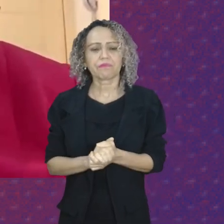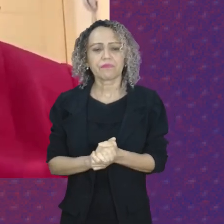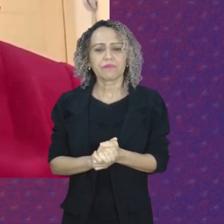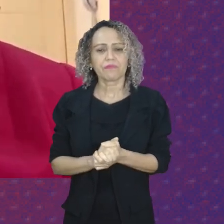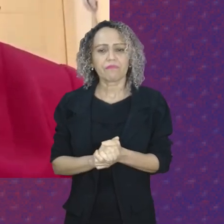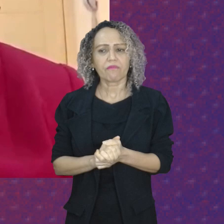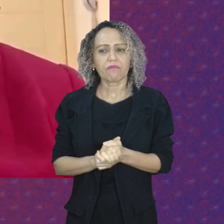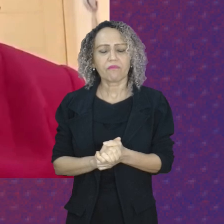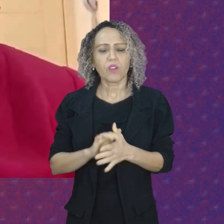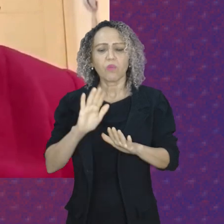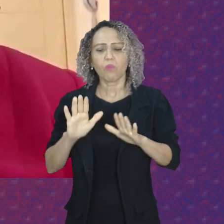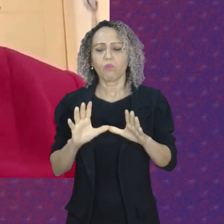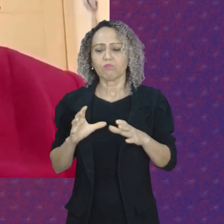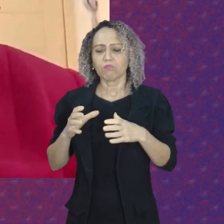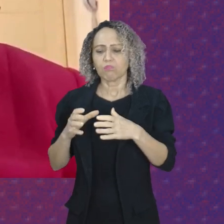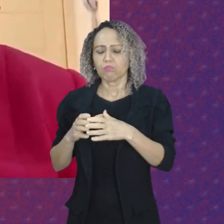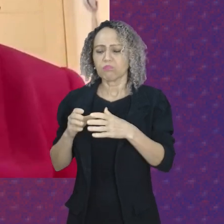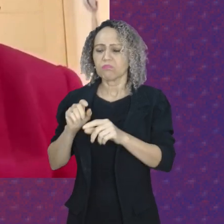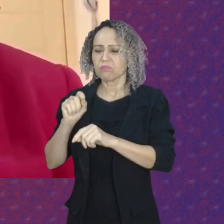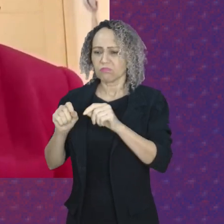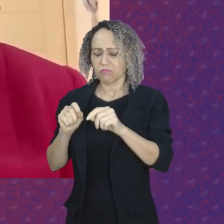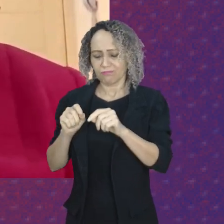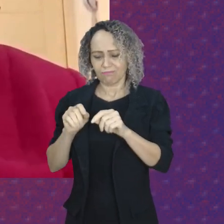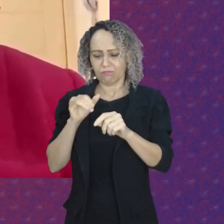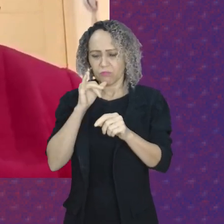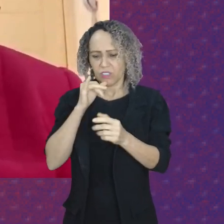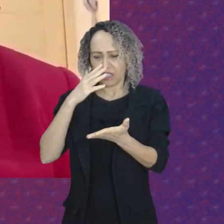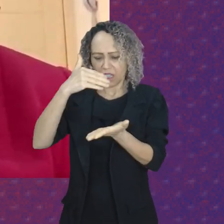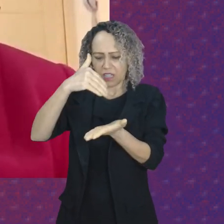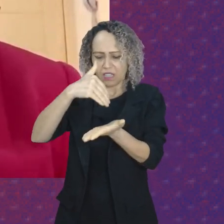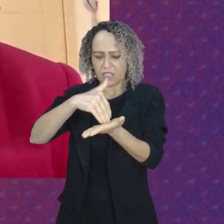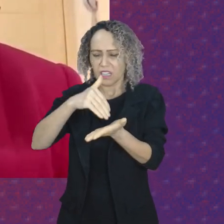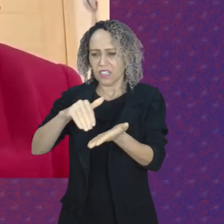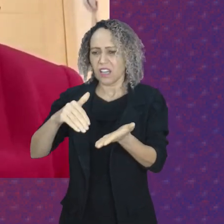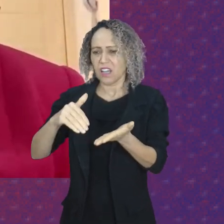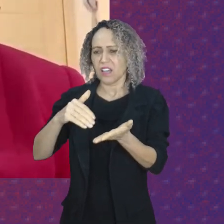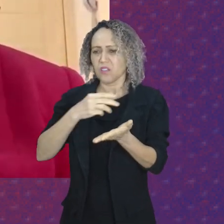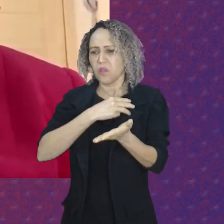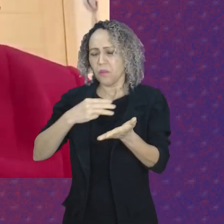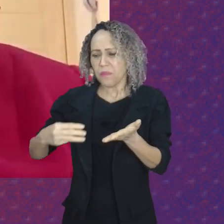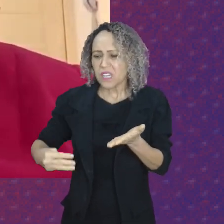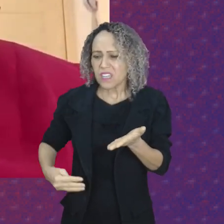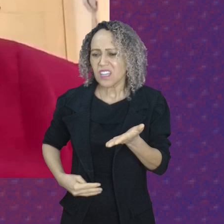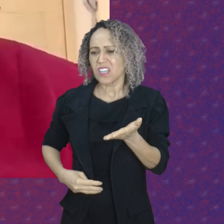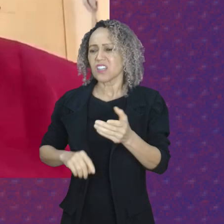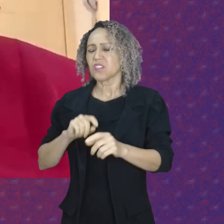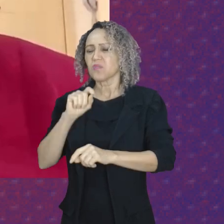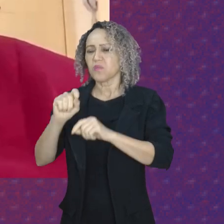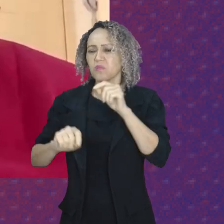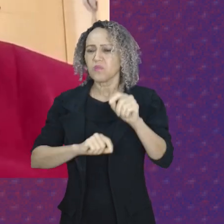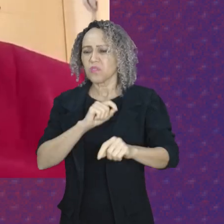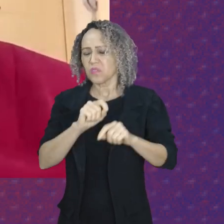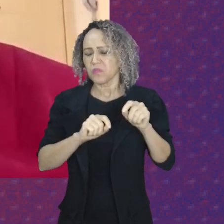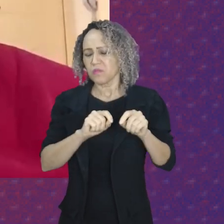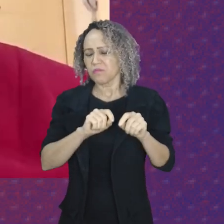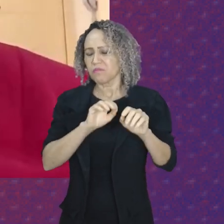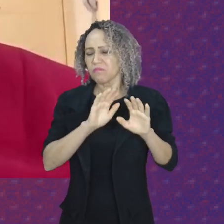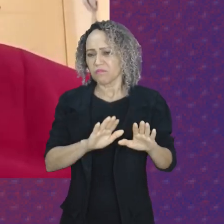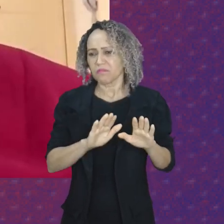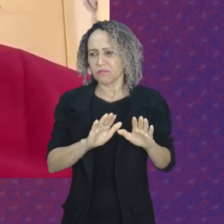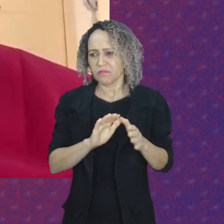para o conjunto, né, dos secretários, ministros e ministras tomassem esta posição, não só